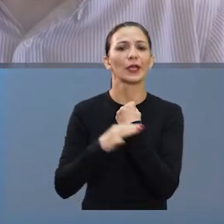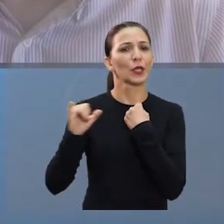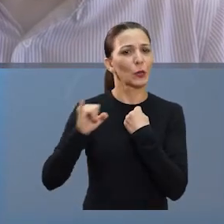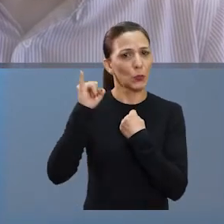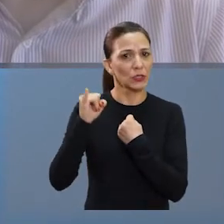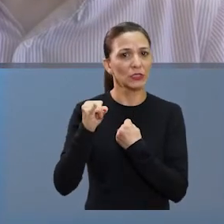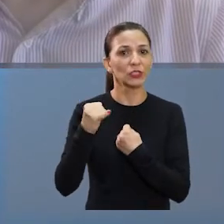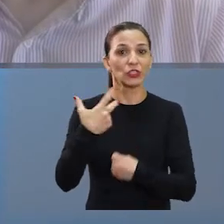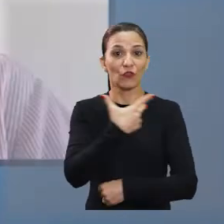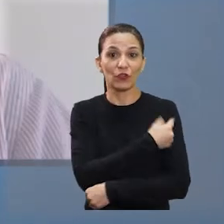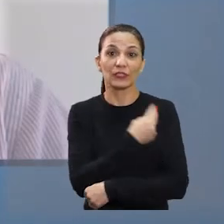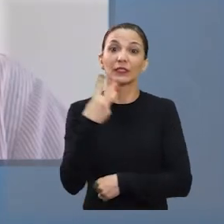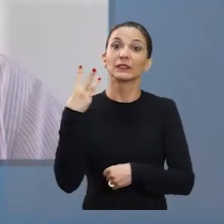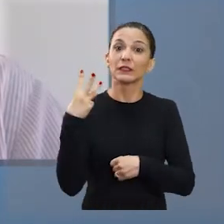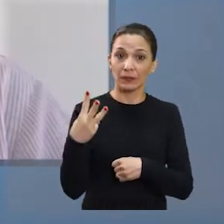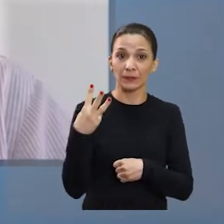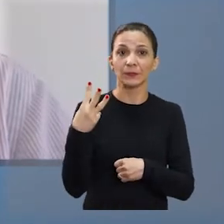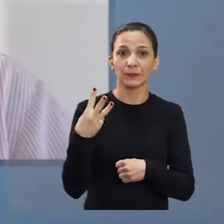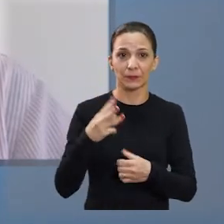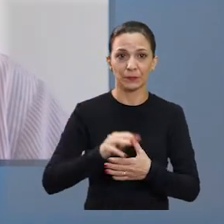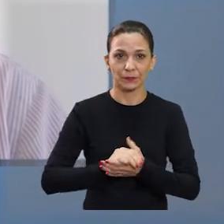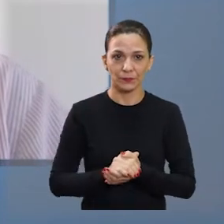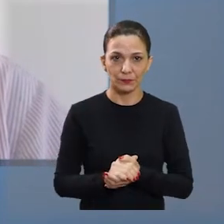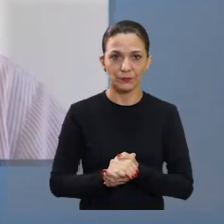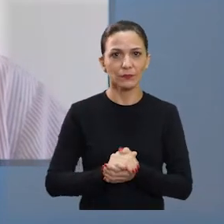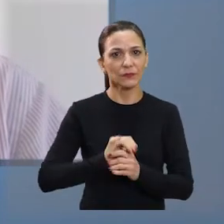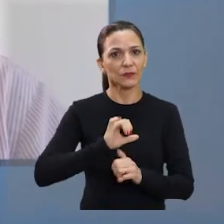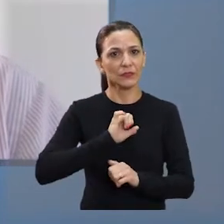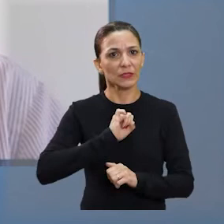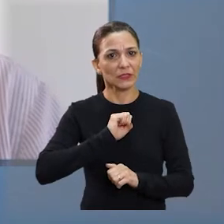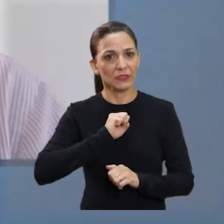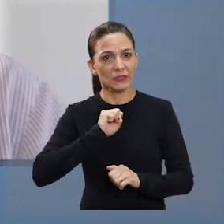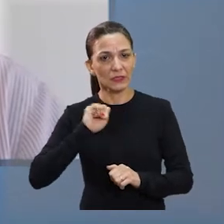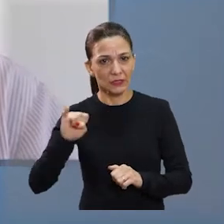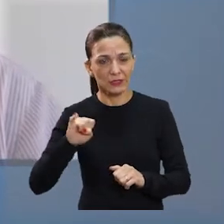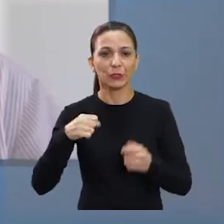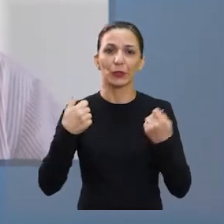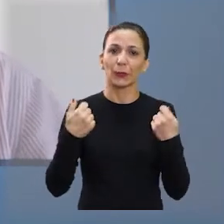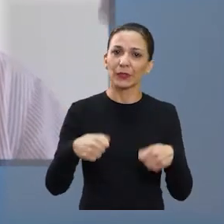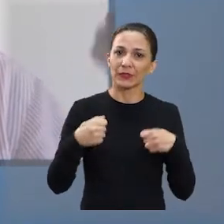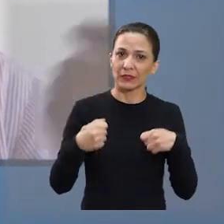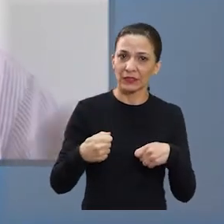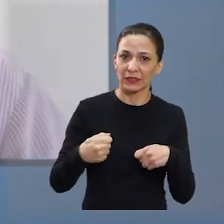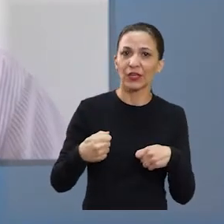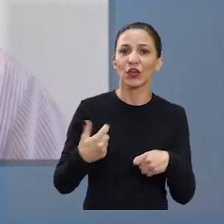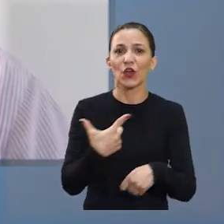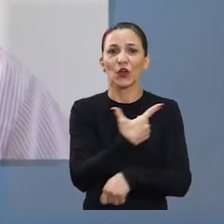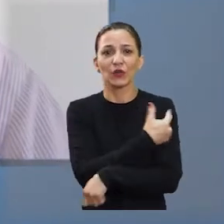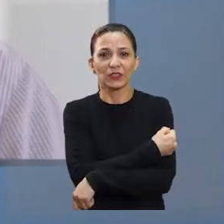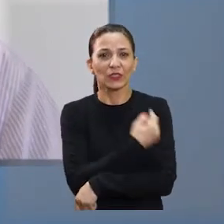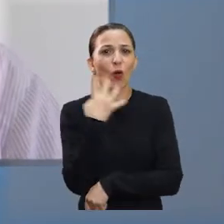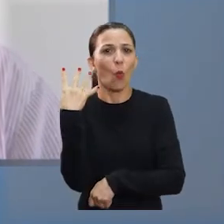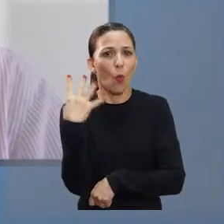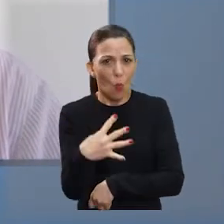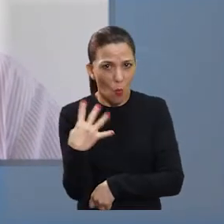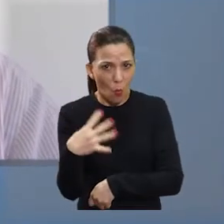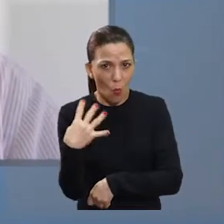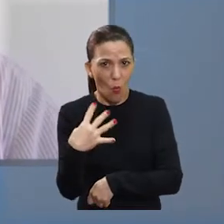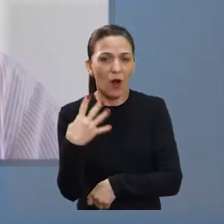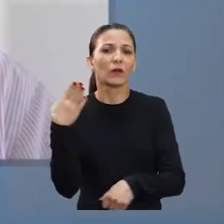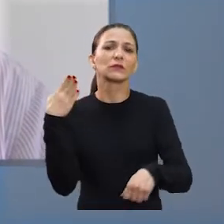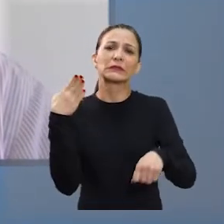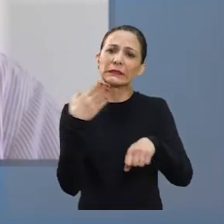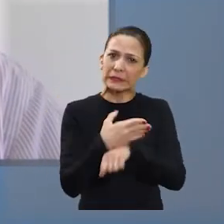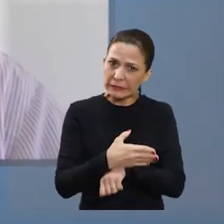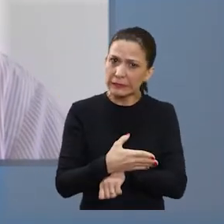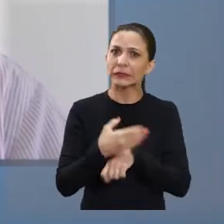especificamente, em que a Omicron pode fugir, né, da resposta com 2 vacinas, a terceira dose é muito importante,